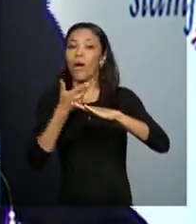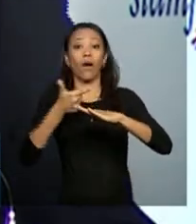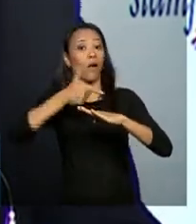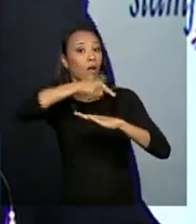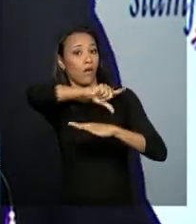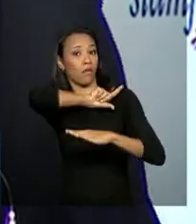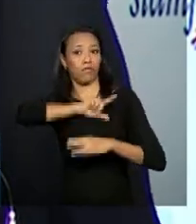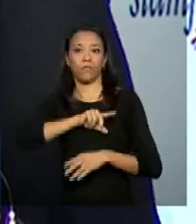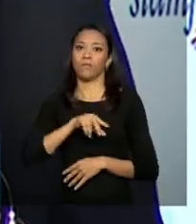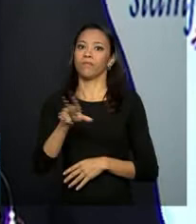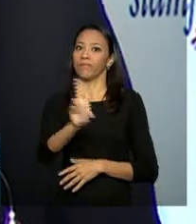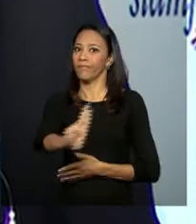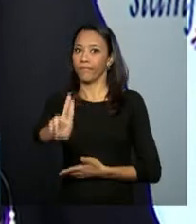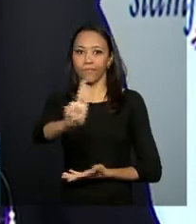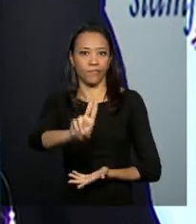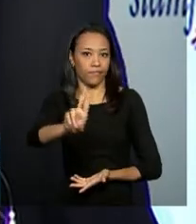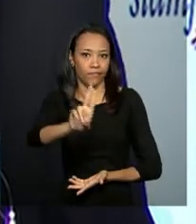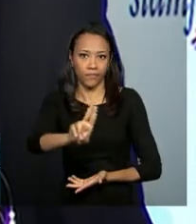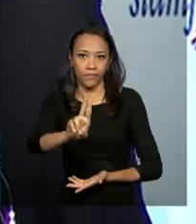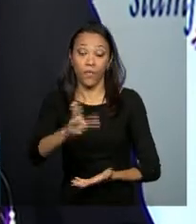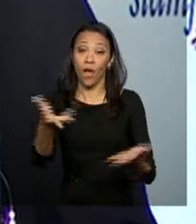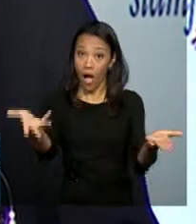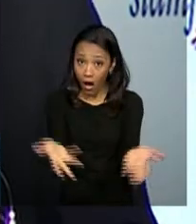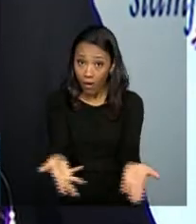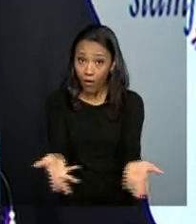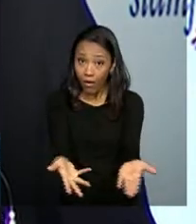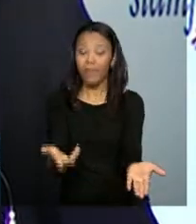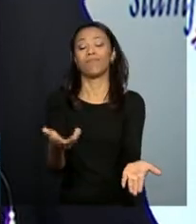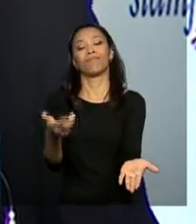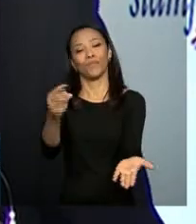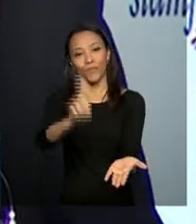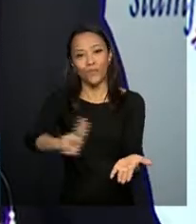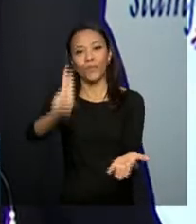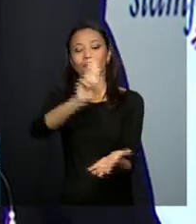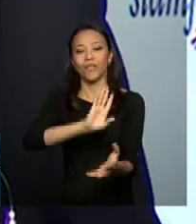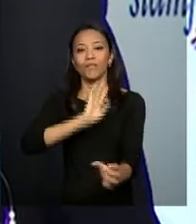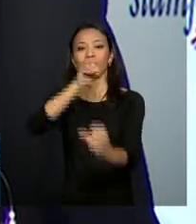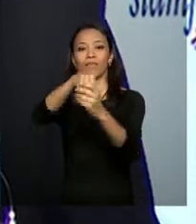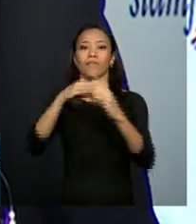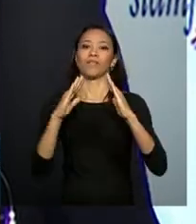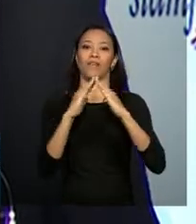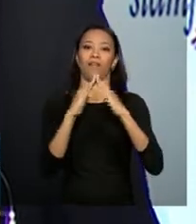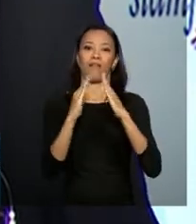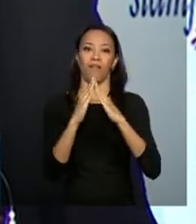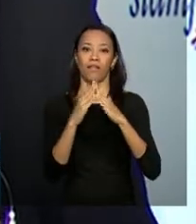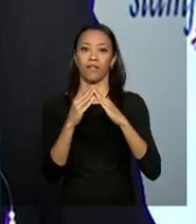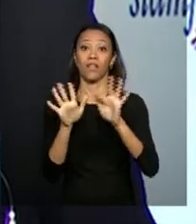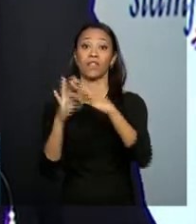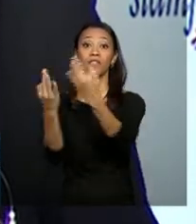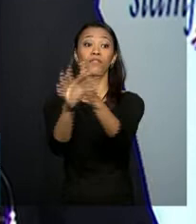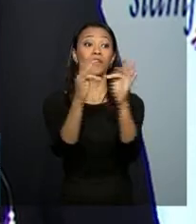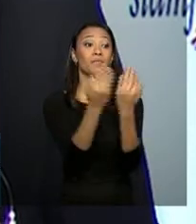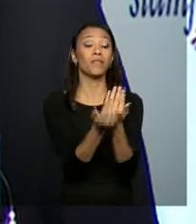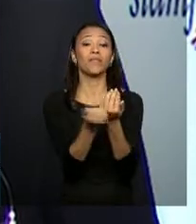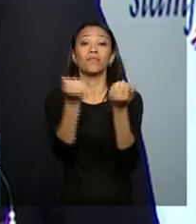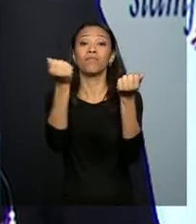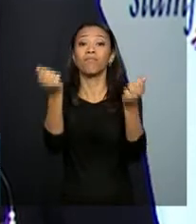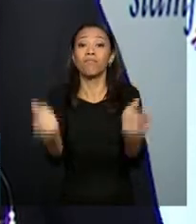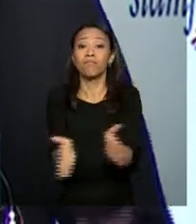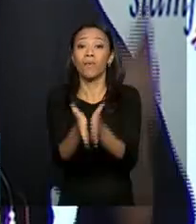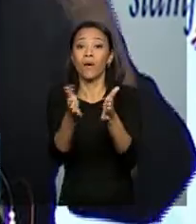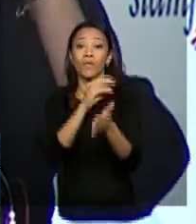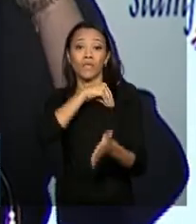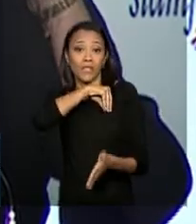solar. Nós agora usamos nas casas, né, das famílias de mais baixa renda do